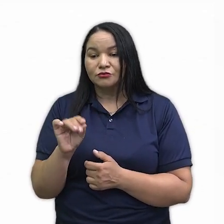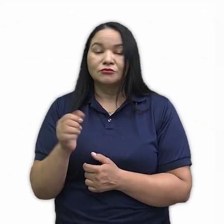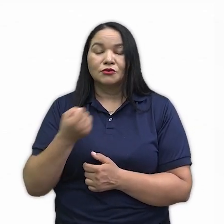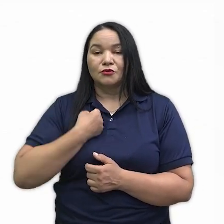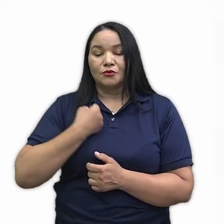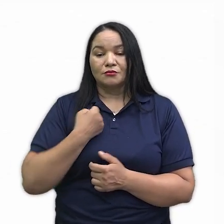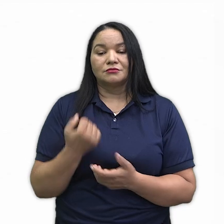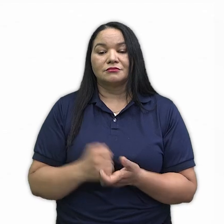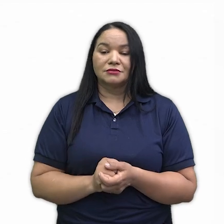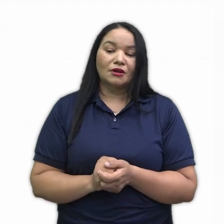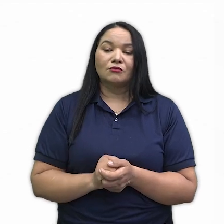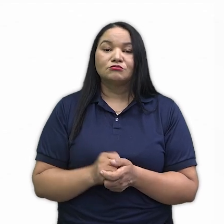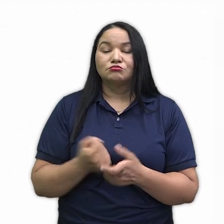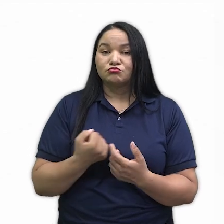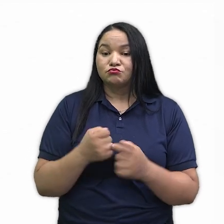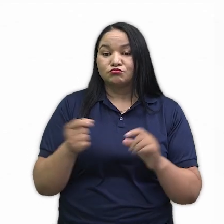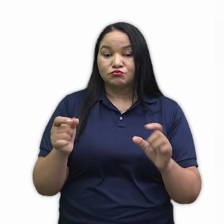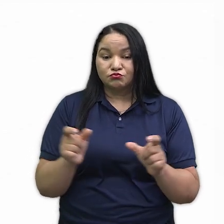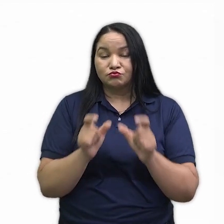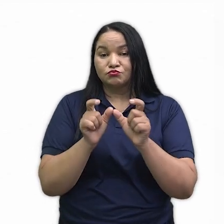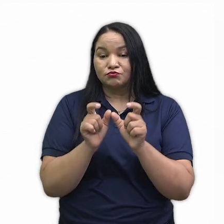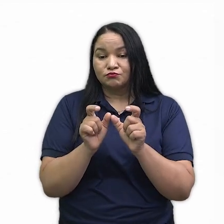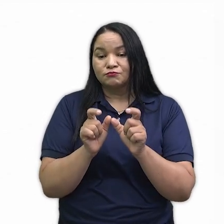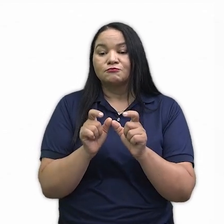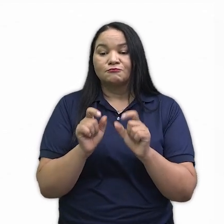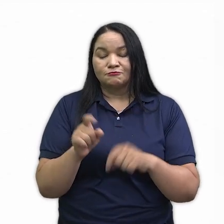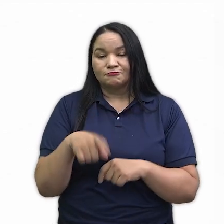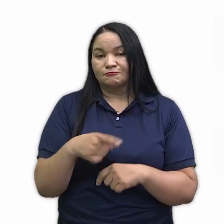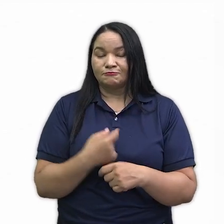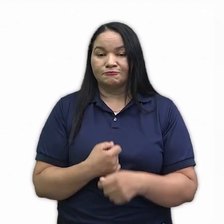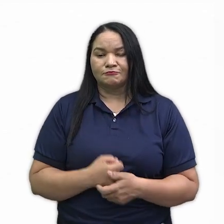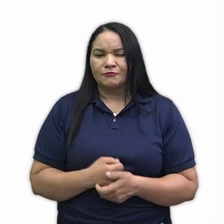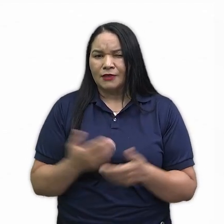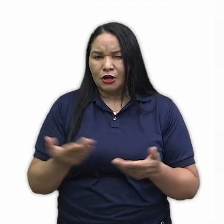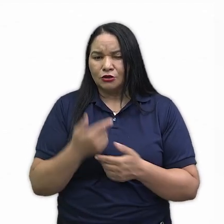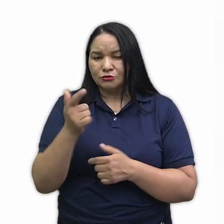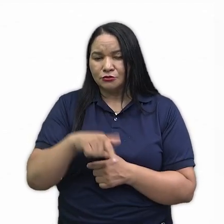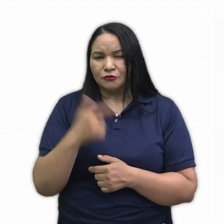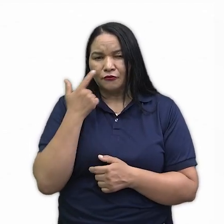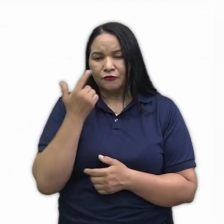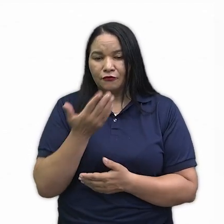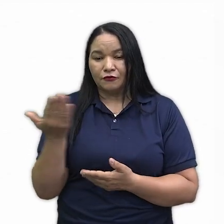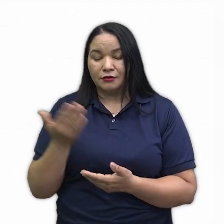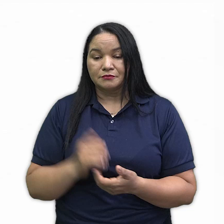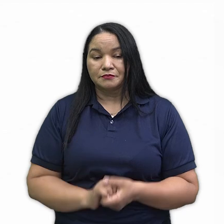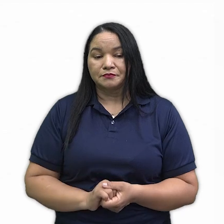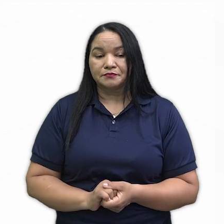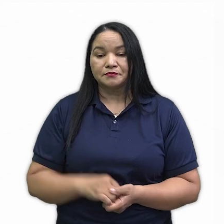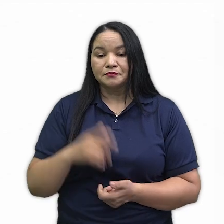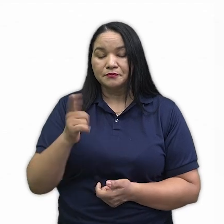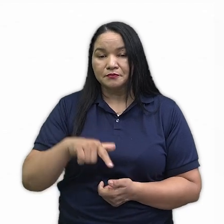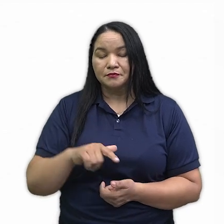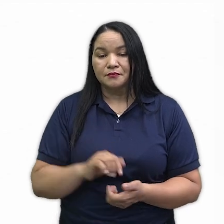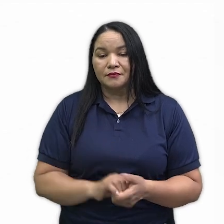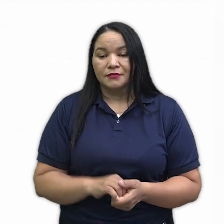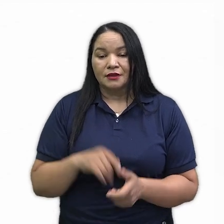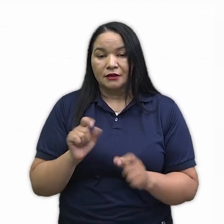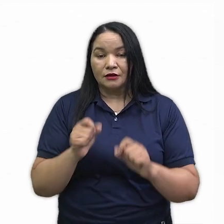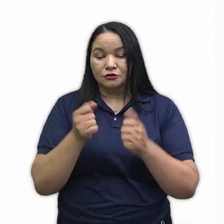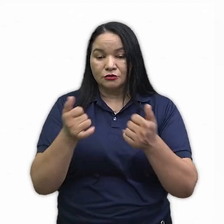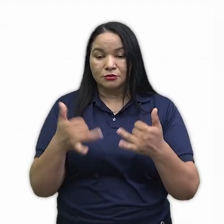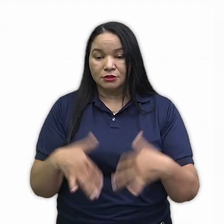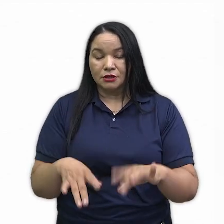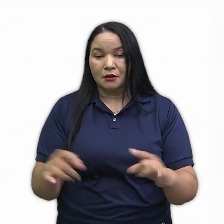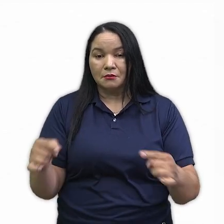logaritmo é ali número andando junto com a razão. Mas, voltando aqui à nossa definição de logaritmo, para que